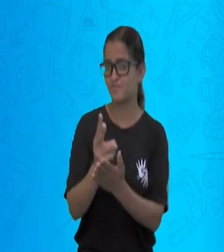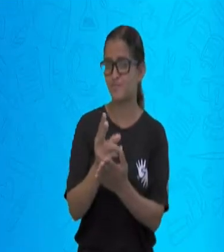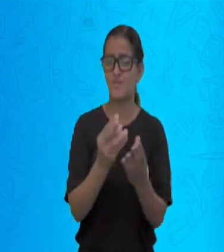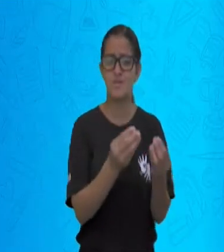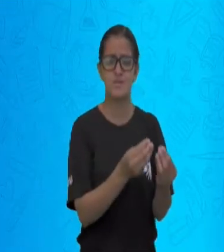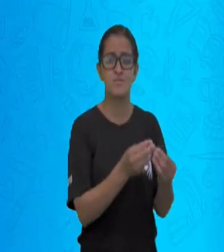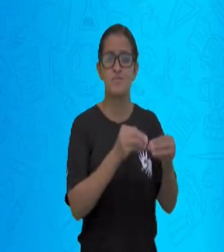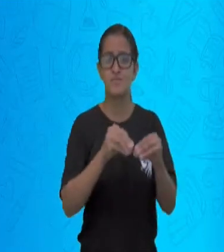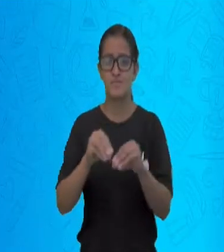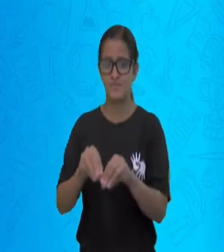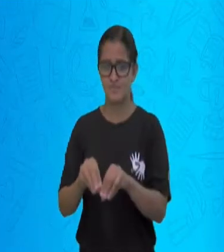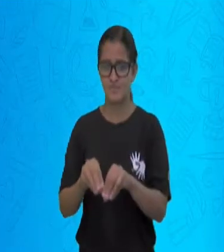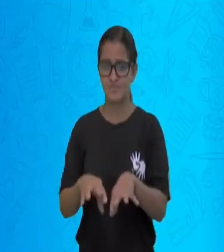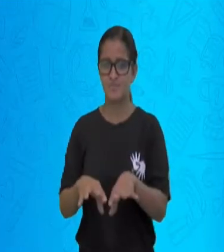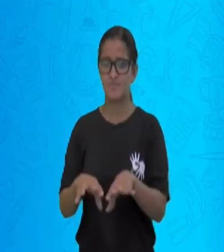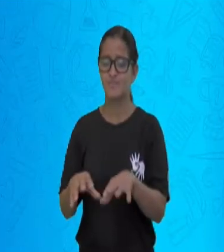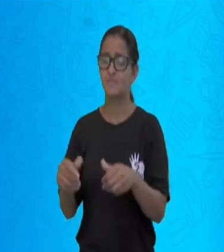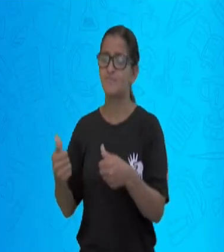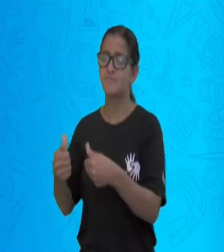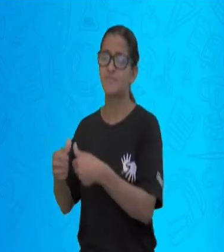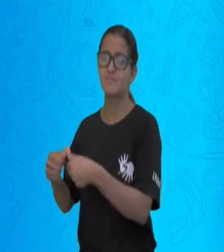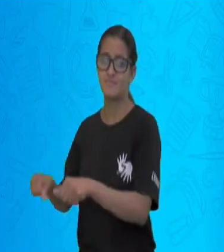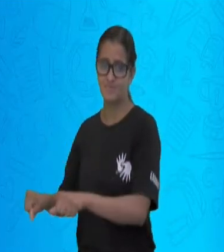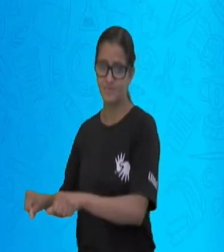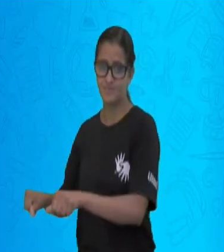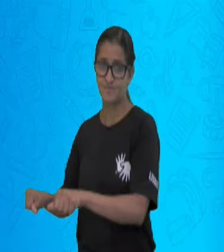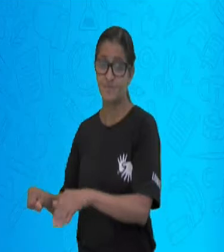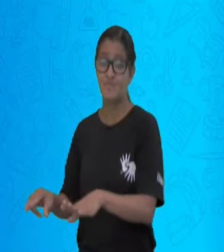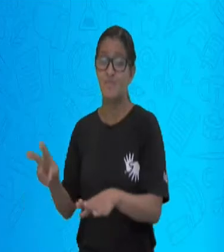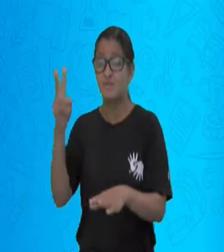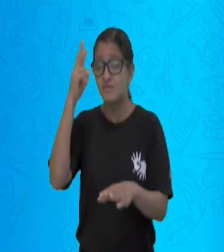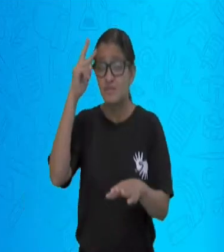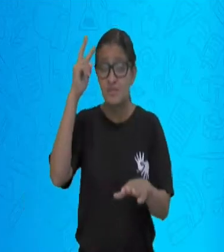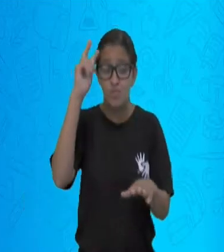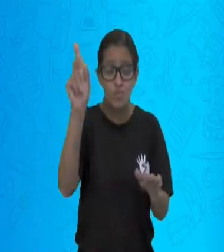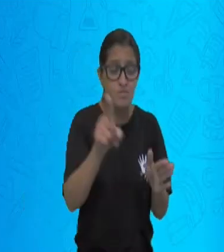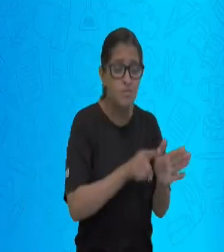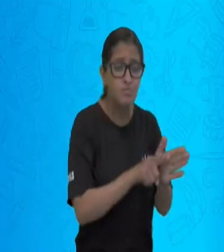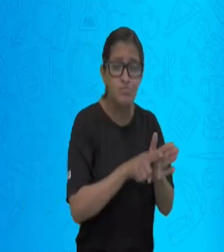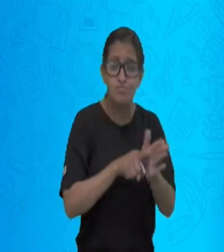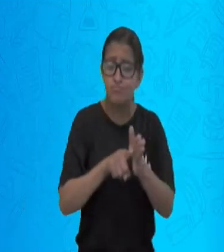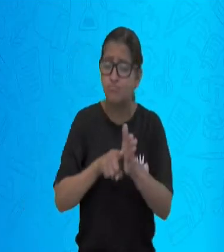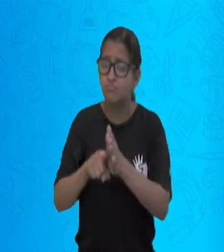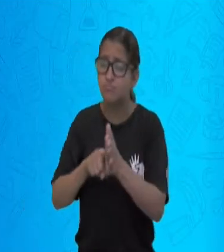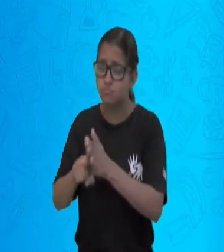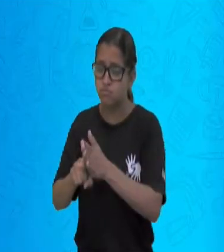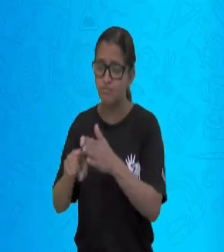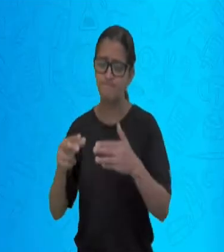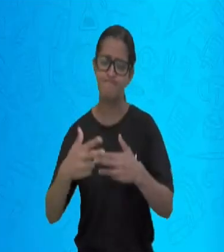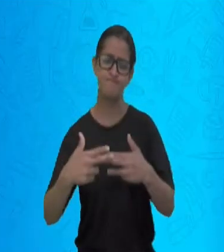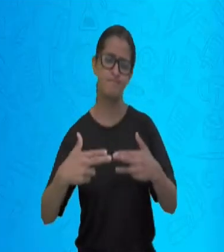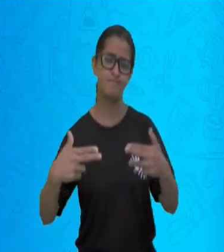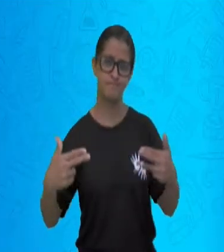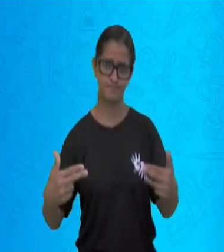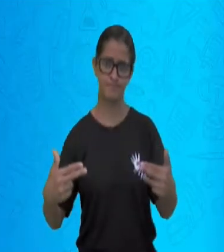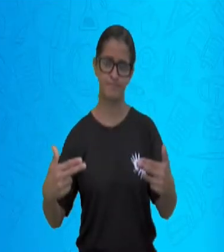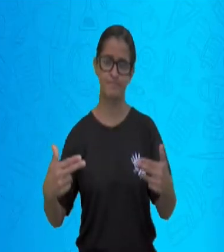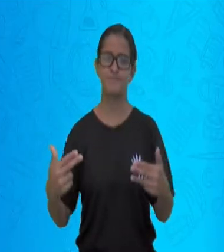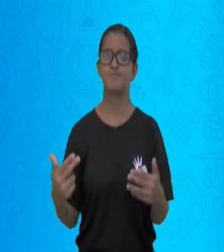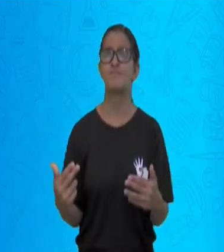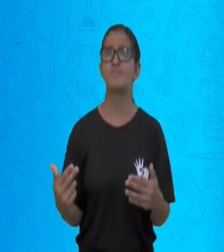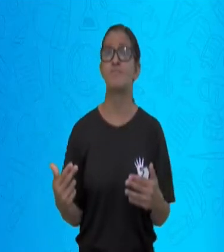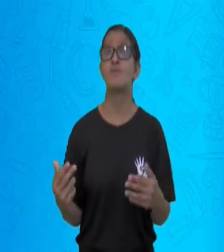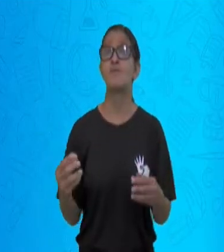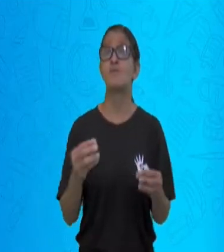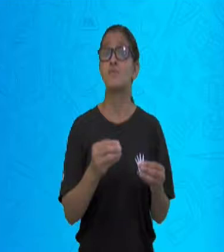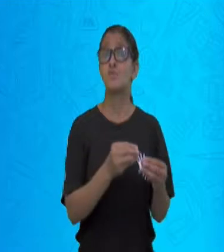Mudanças e permanências. A história ela estuda vários campos, tá? Mas uma das coisas que a história estuda são